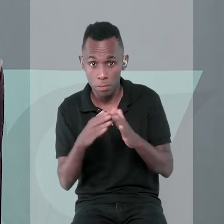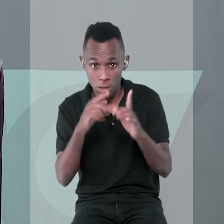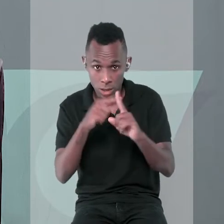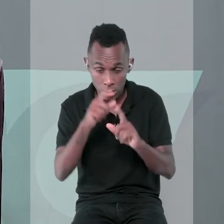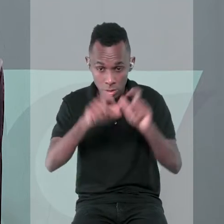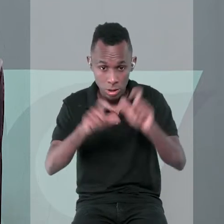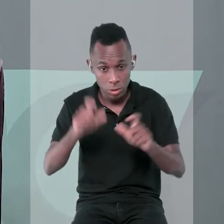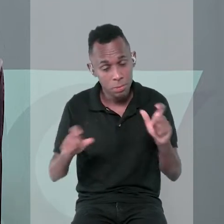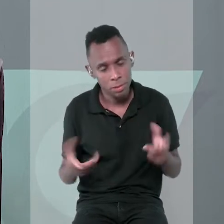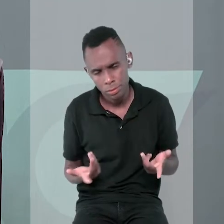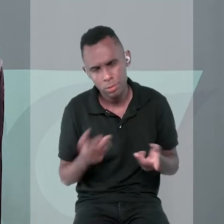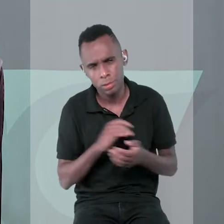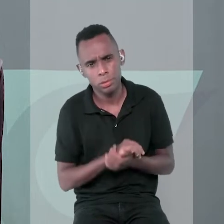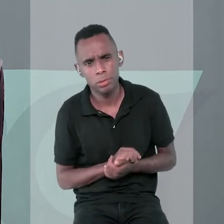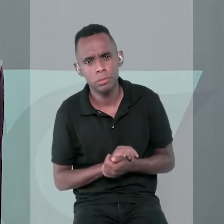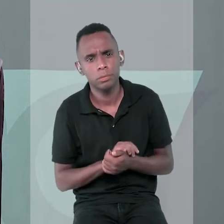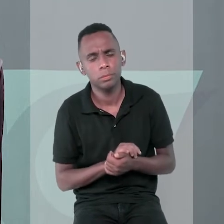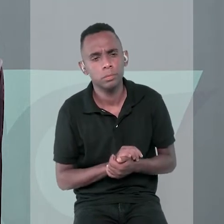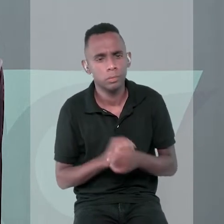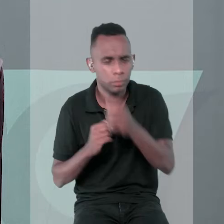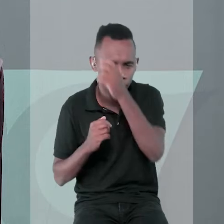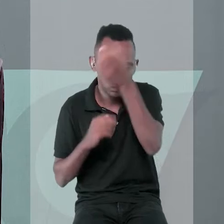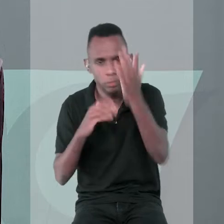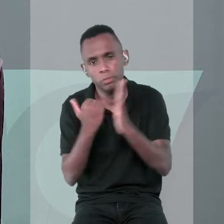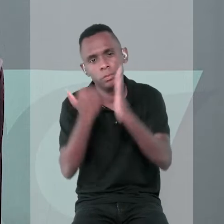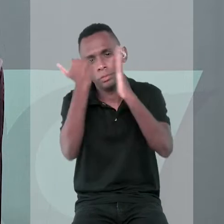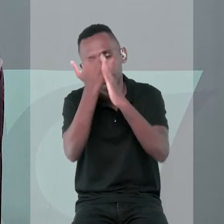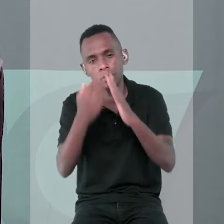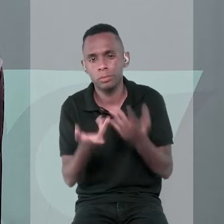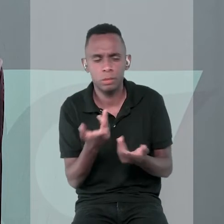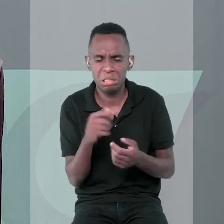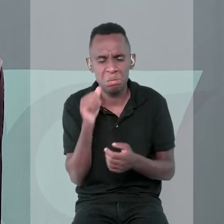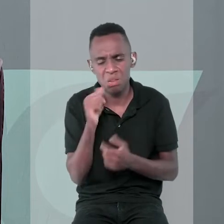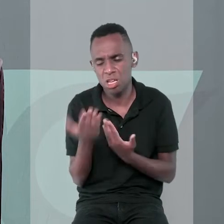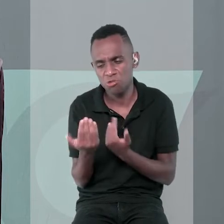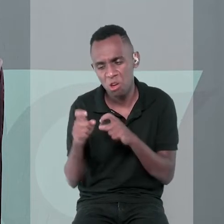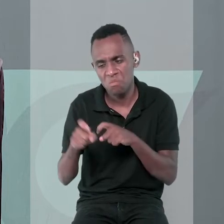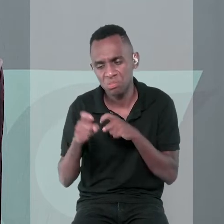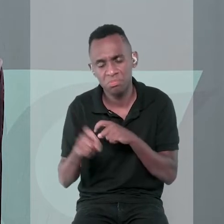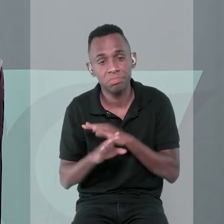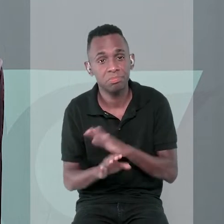imagina, os clérigos lá, as figuras super, né, na hierarquia, e ela é uma jovem camponesa.